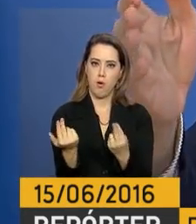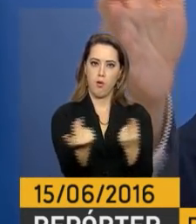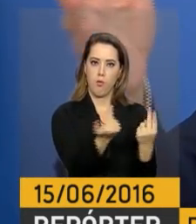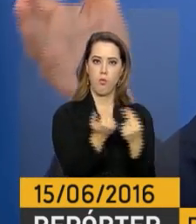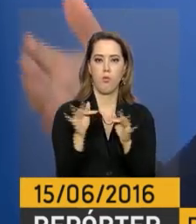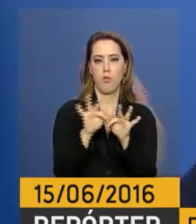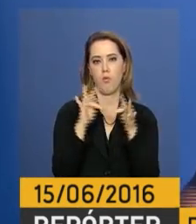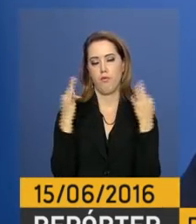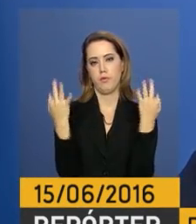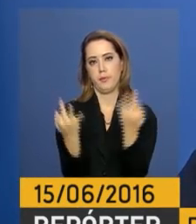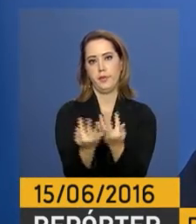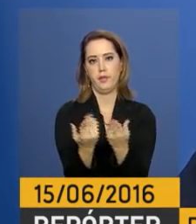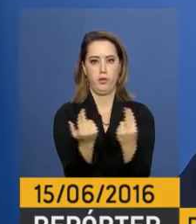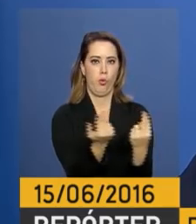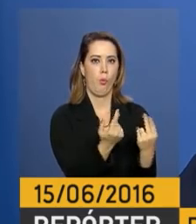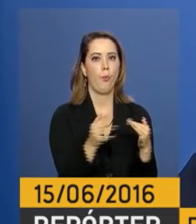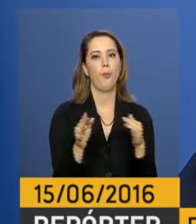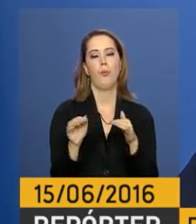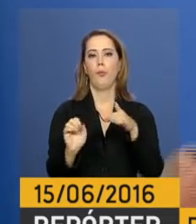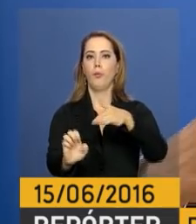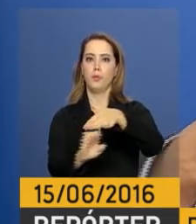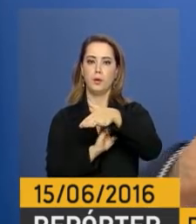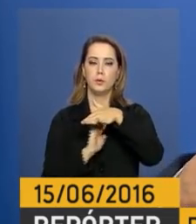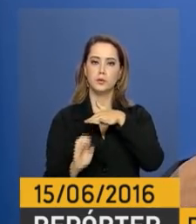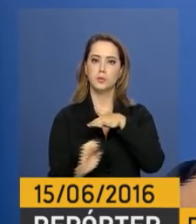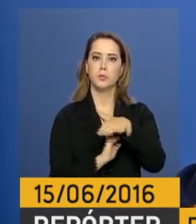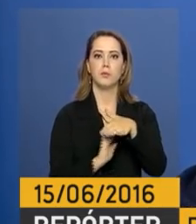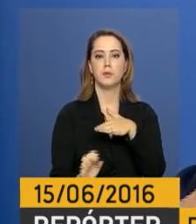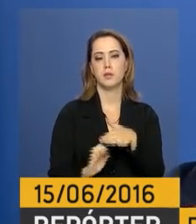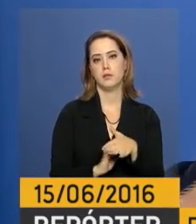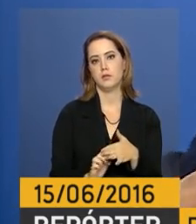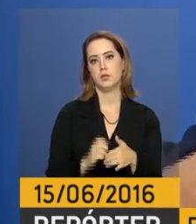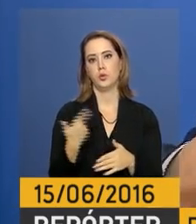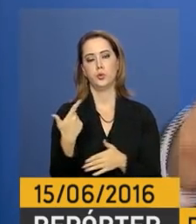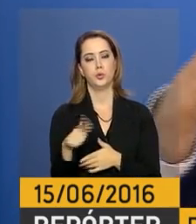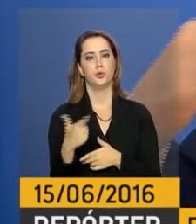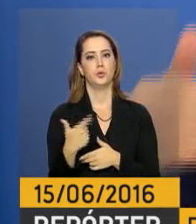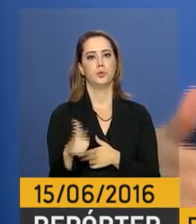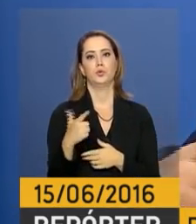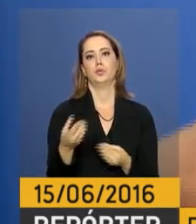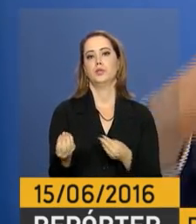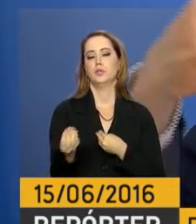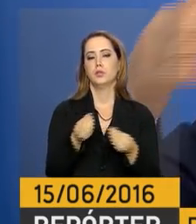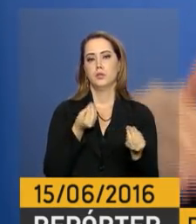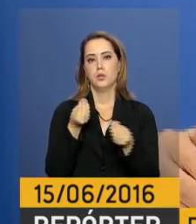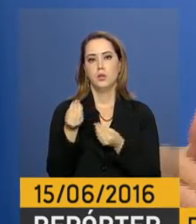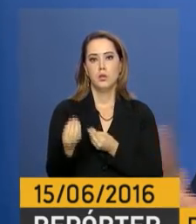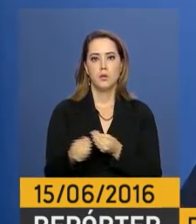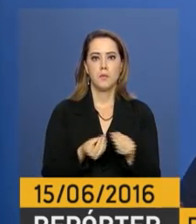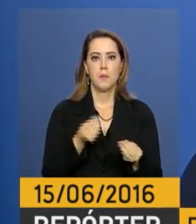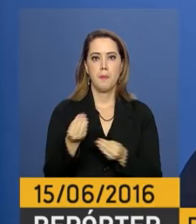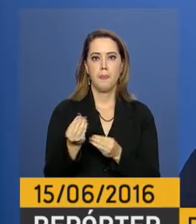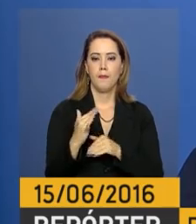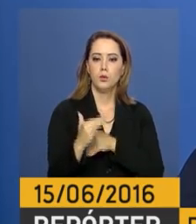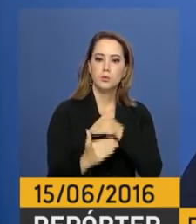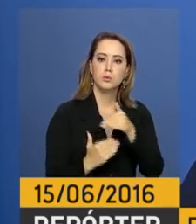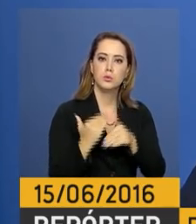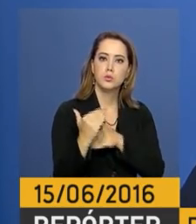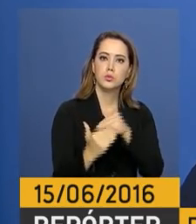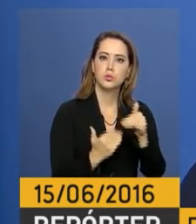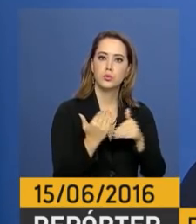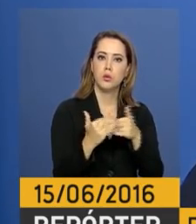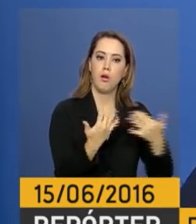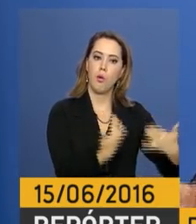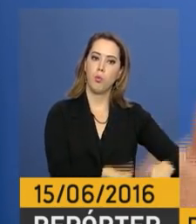qualquer empresa, qualquer organização. Não há possibilidade de prosseguirmos